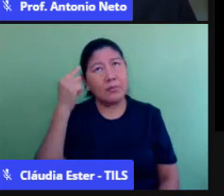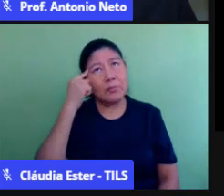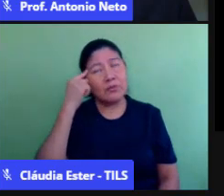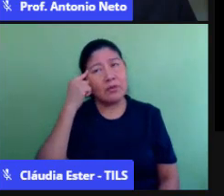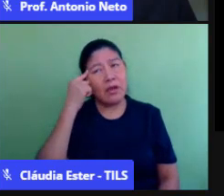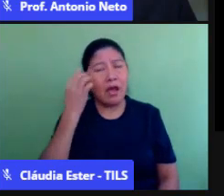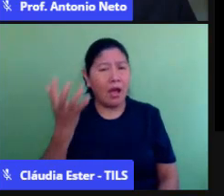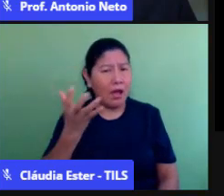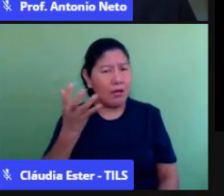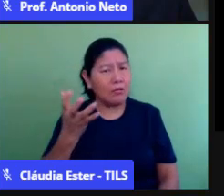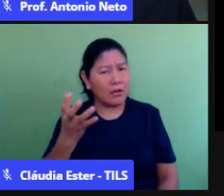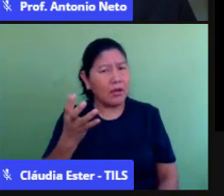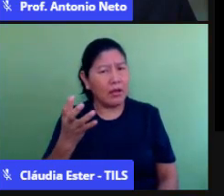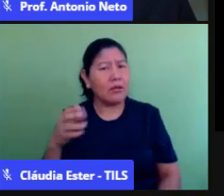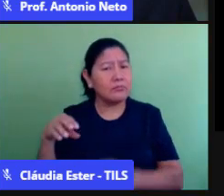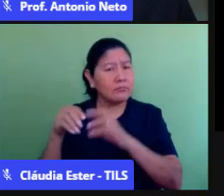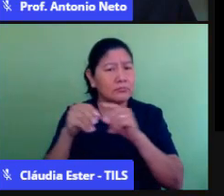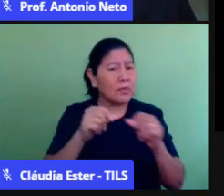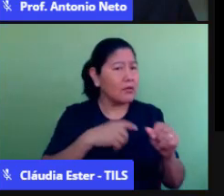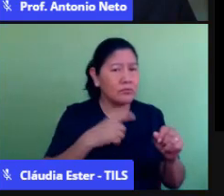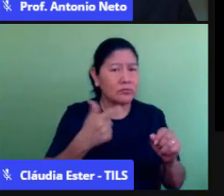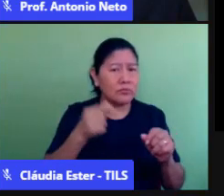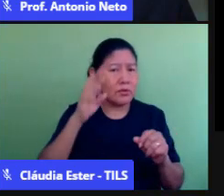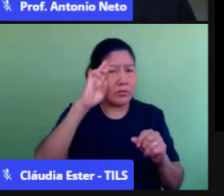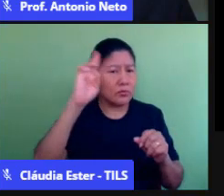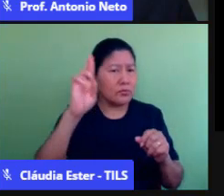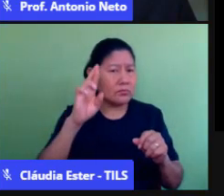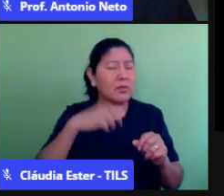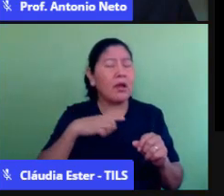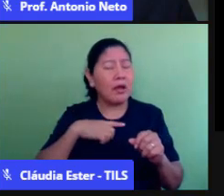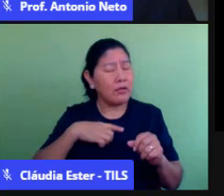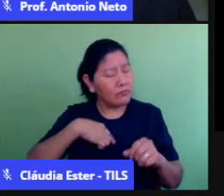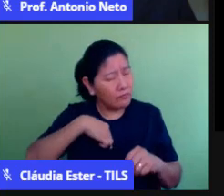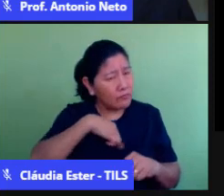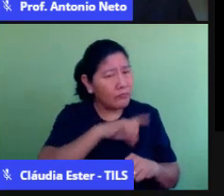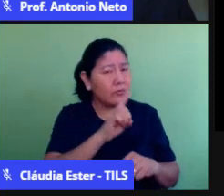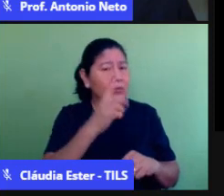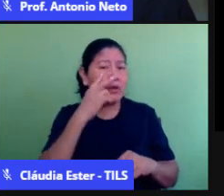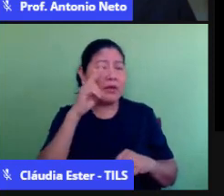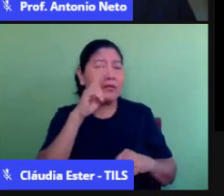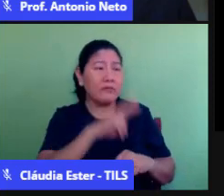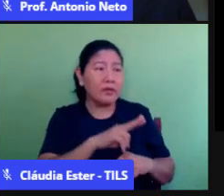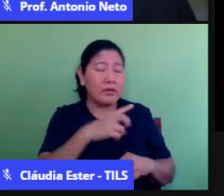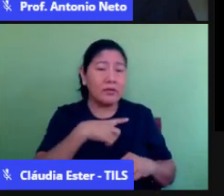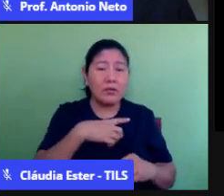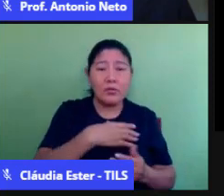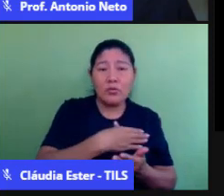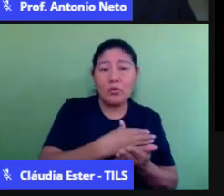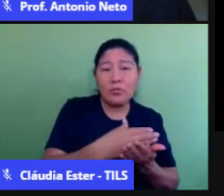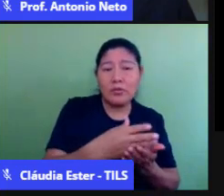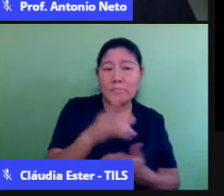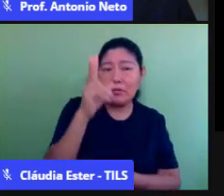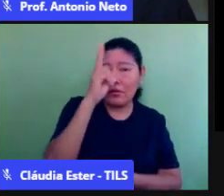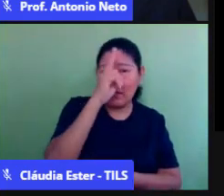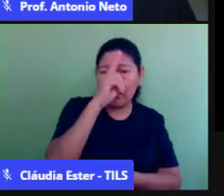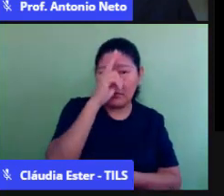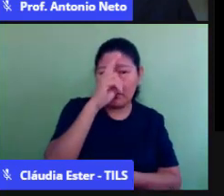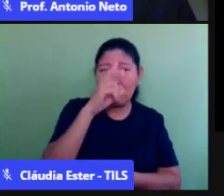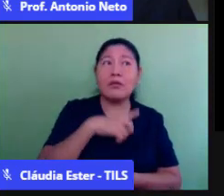rumou para o campo de Vacarias para saber isso. Ele foi um dos desbravadores, né? Nós tivemos